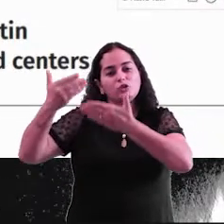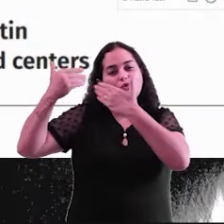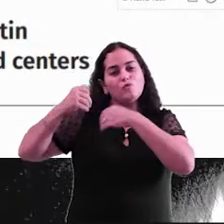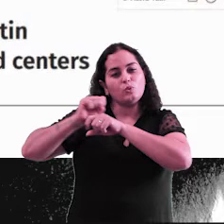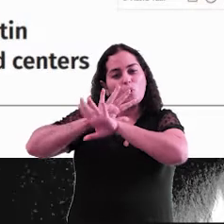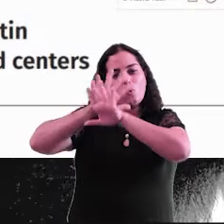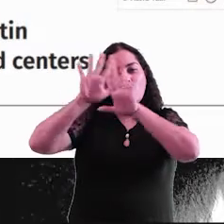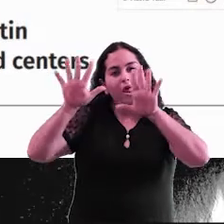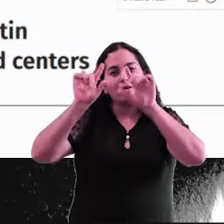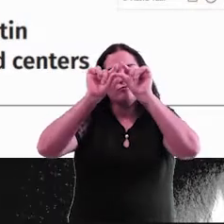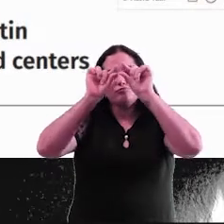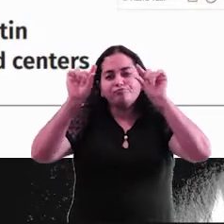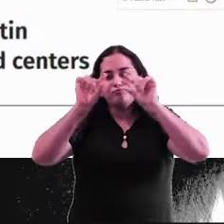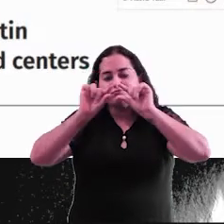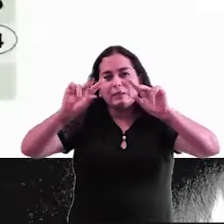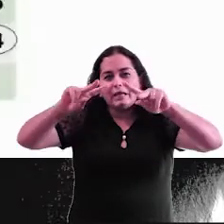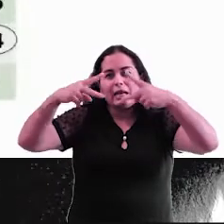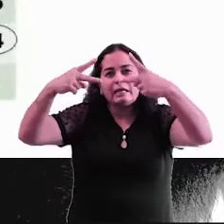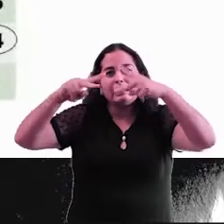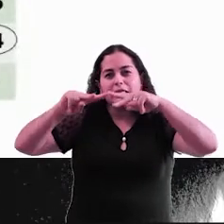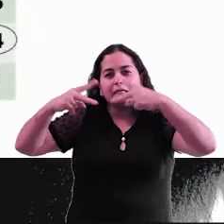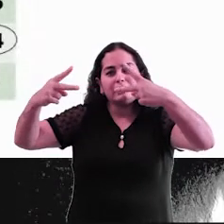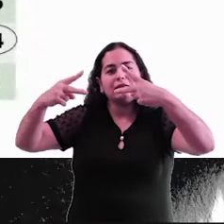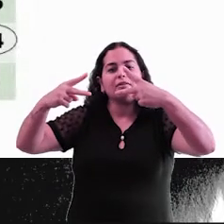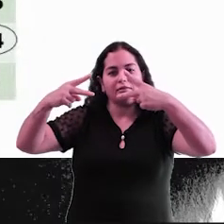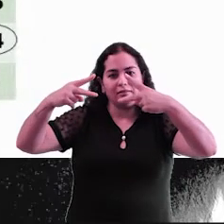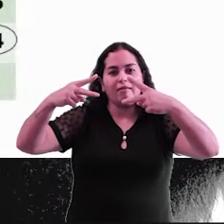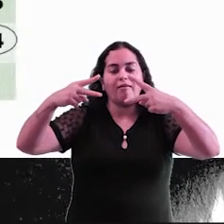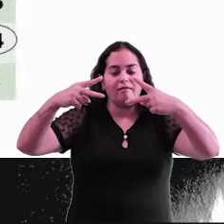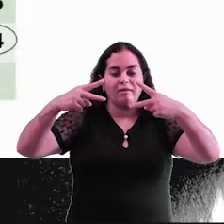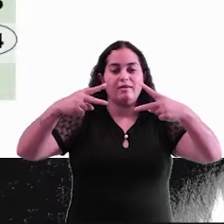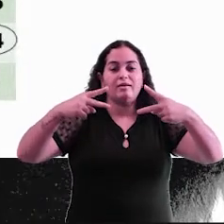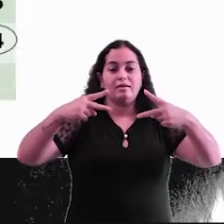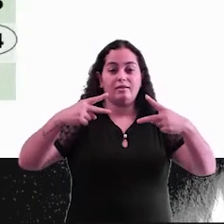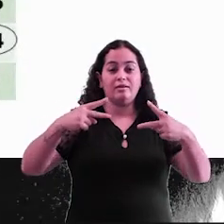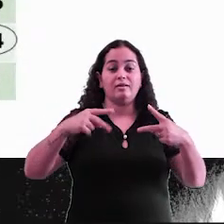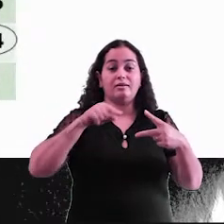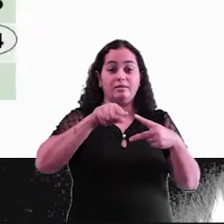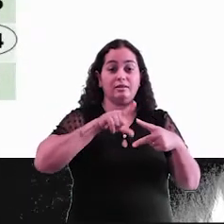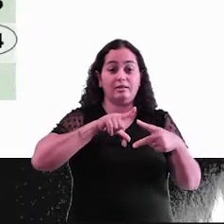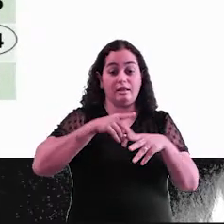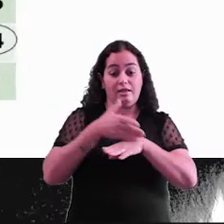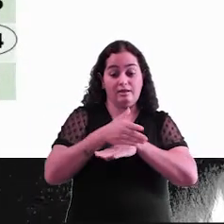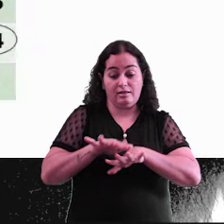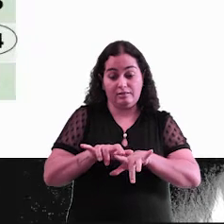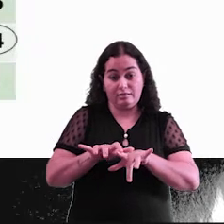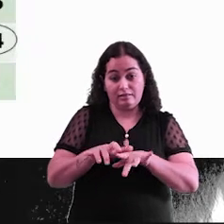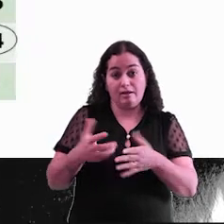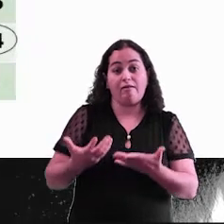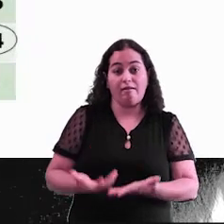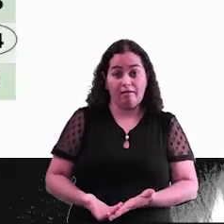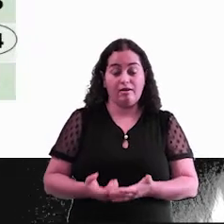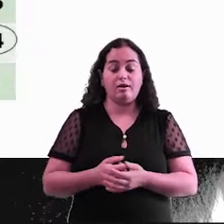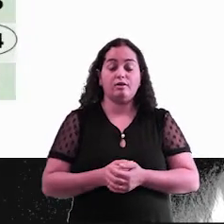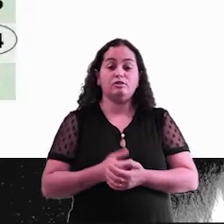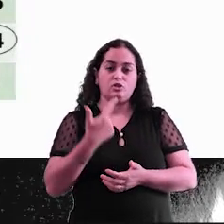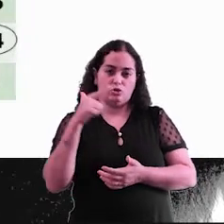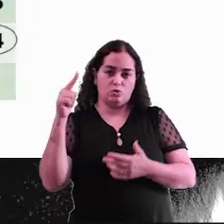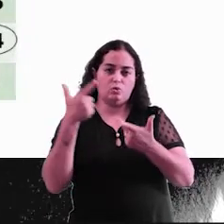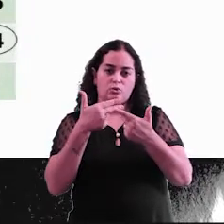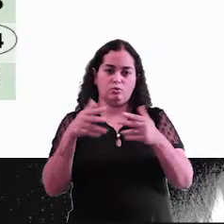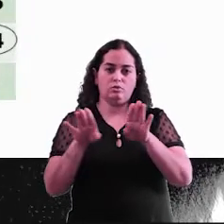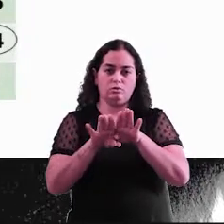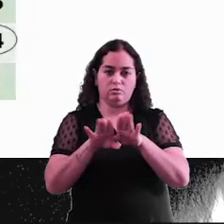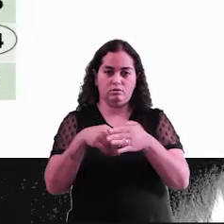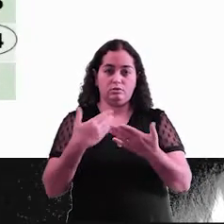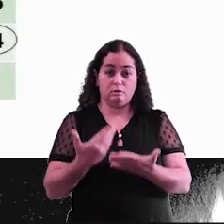acesso de teclado, e por aí vai. E voltando para a nossa pesquisa, a gente, então, uma das